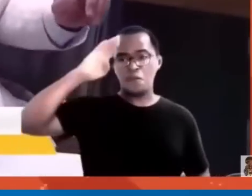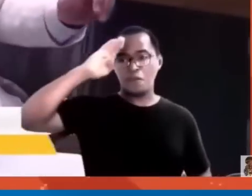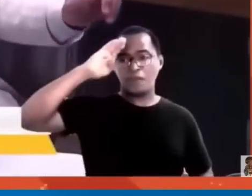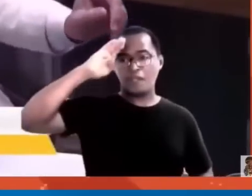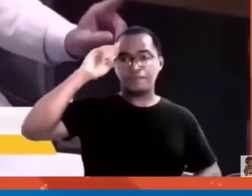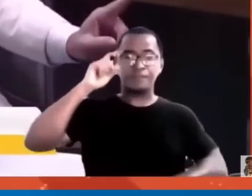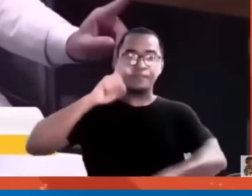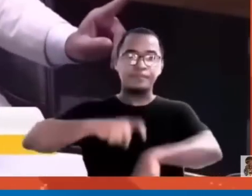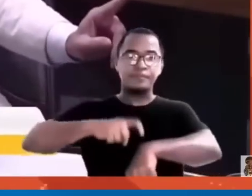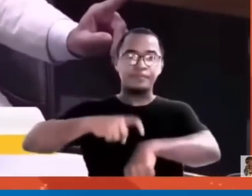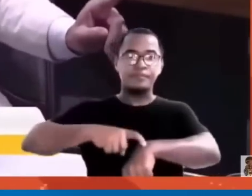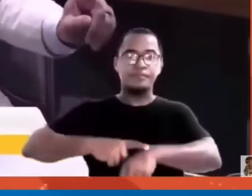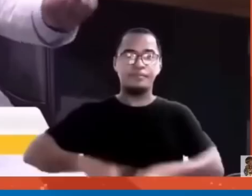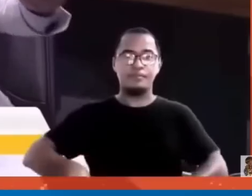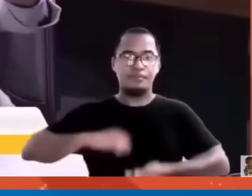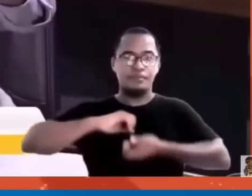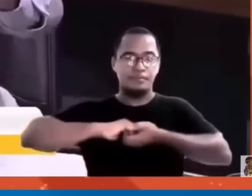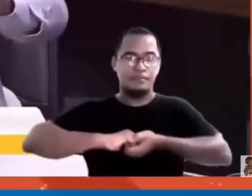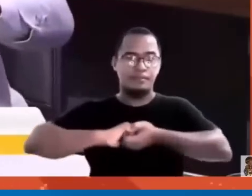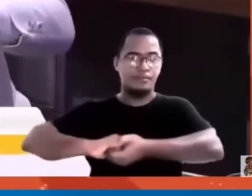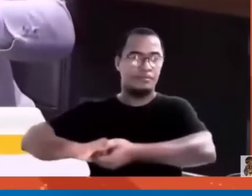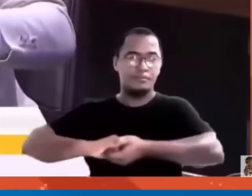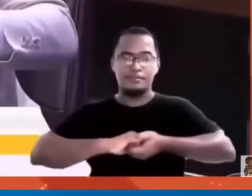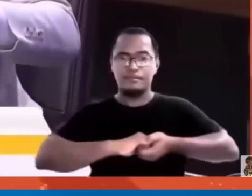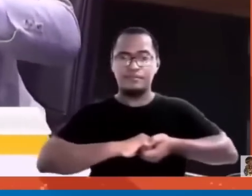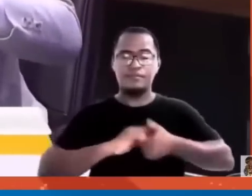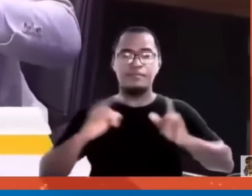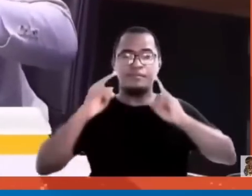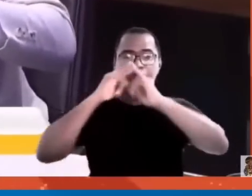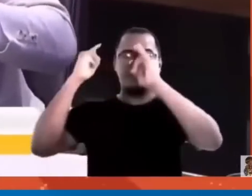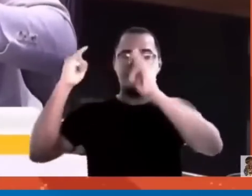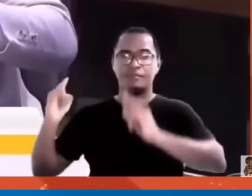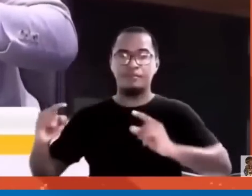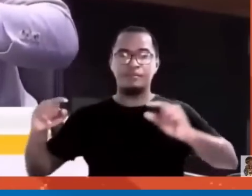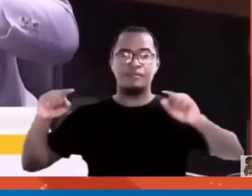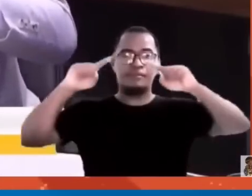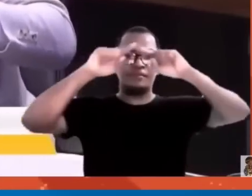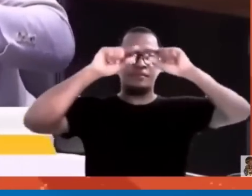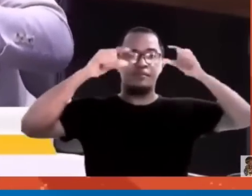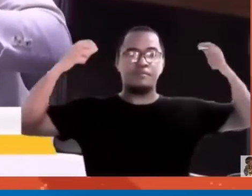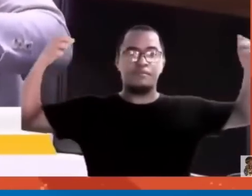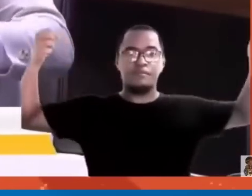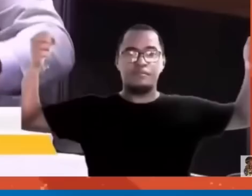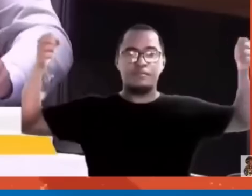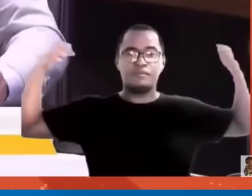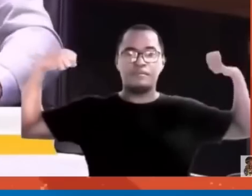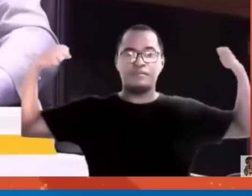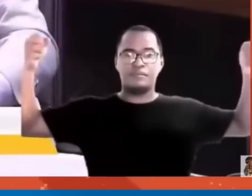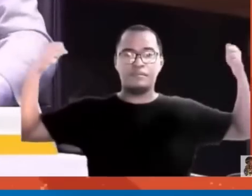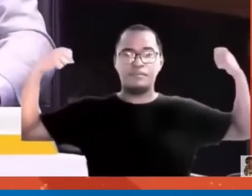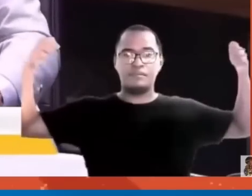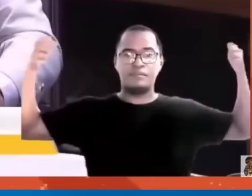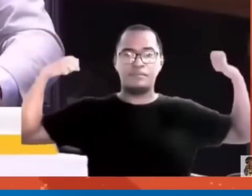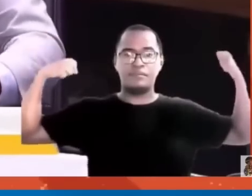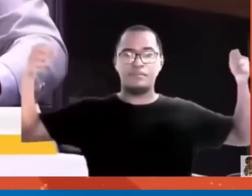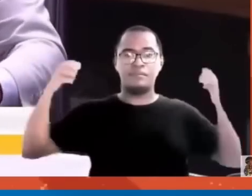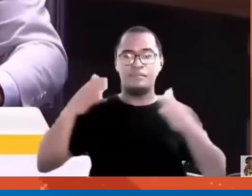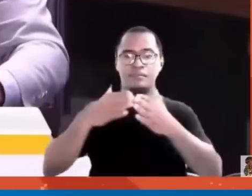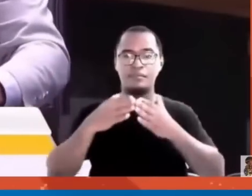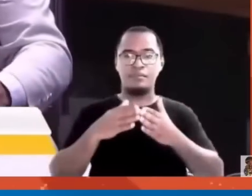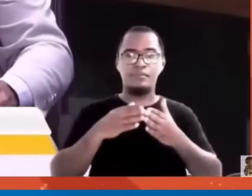para confraternizar, acampamentos que vinham com faixa desde o período eleitoral e antes dele, pedindo o